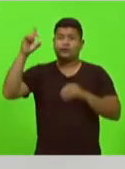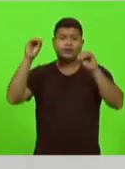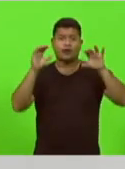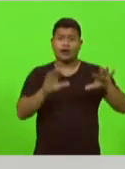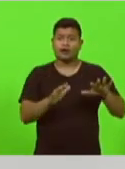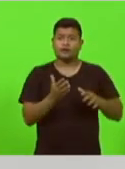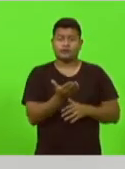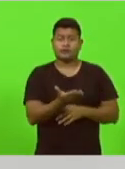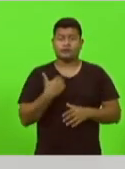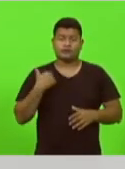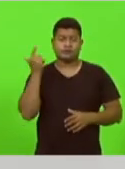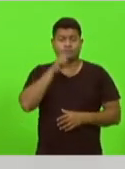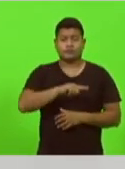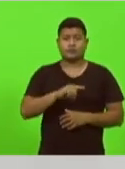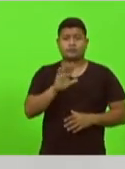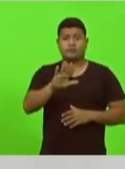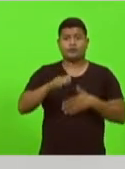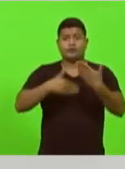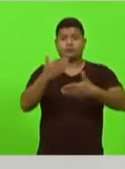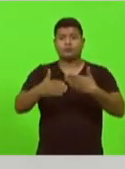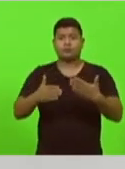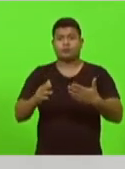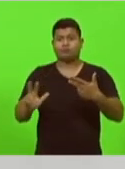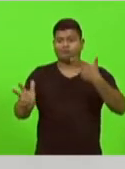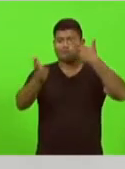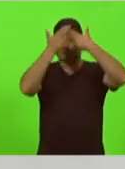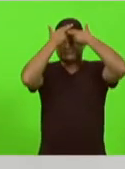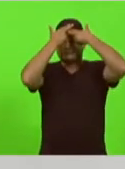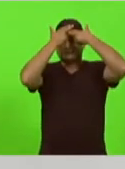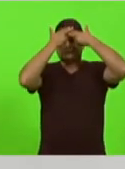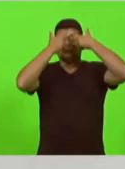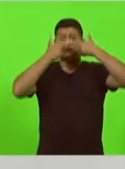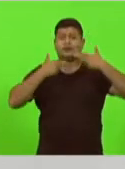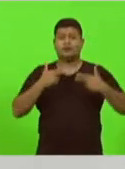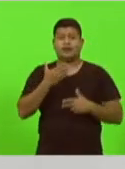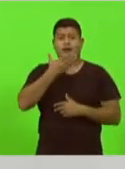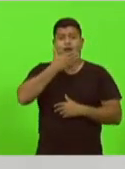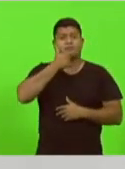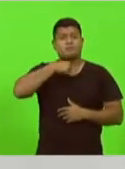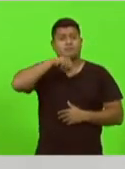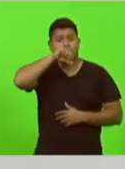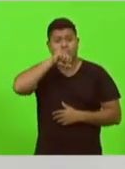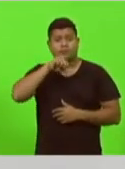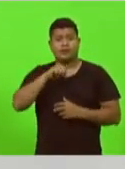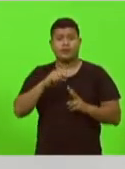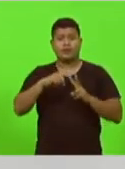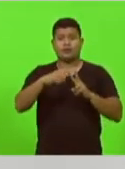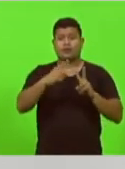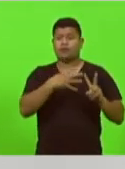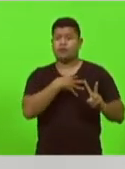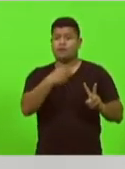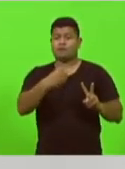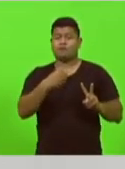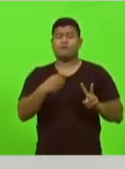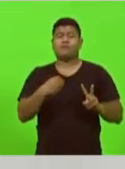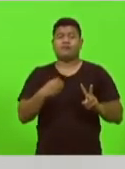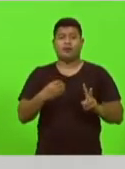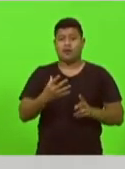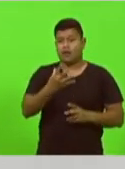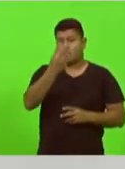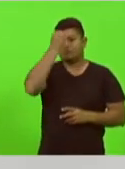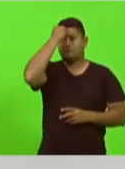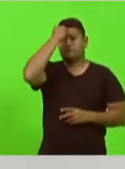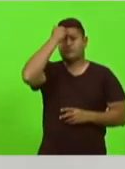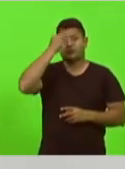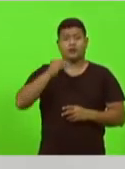trauma dessa mãe e desses dois filhos, esses jamais serão esquecidos. Deixaste a sua marca na vida